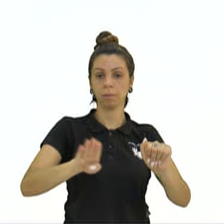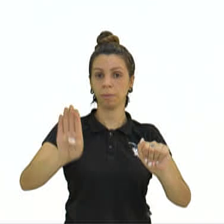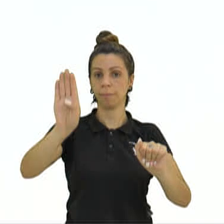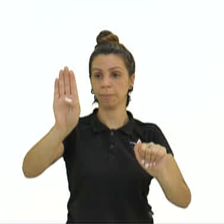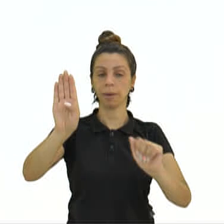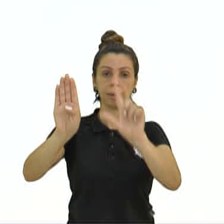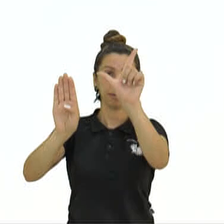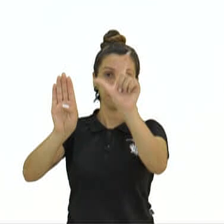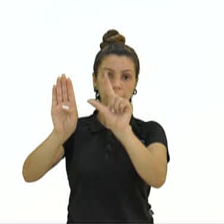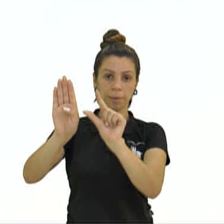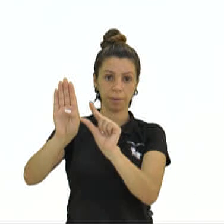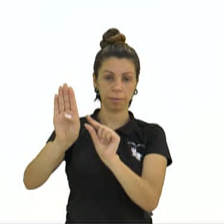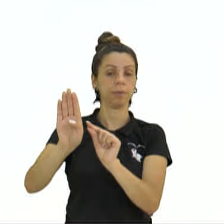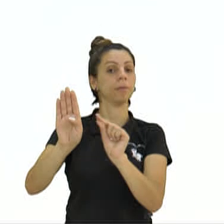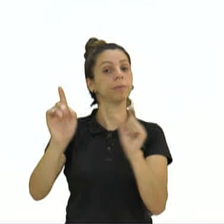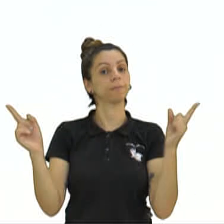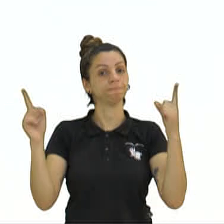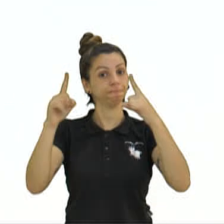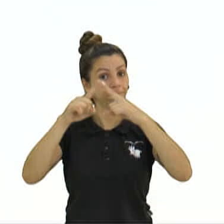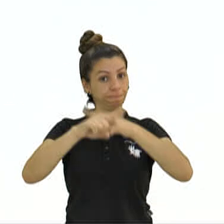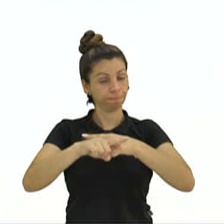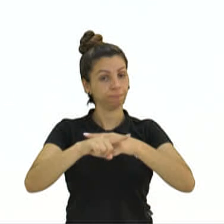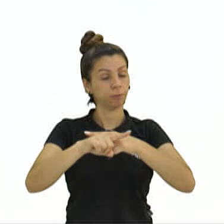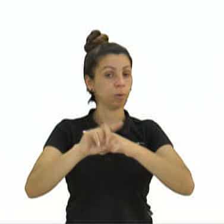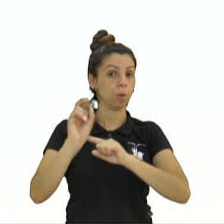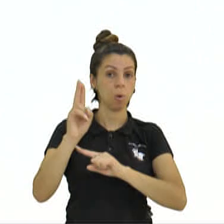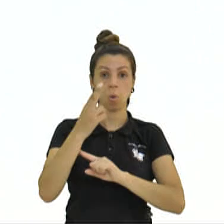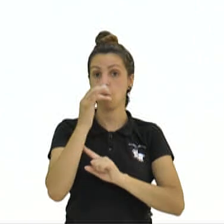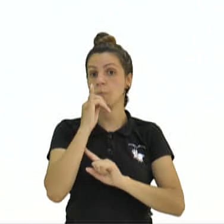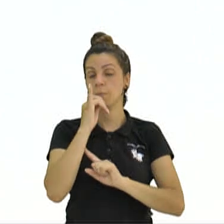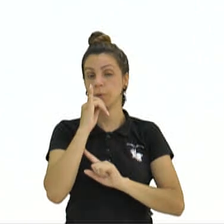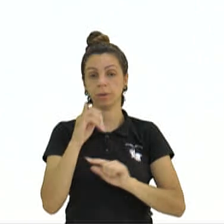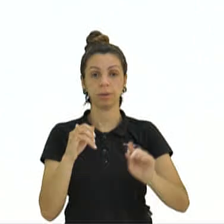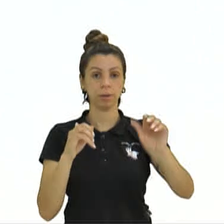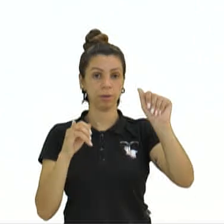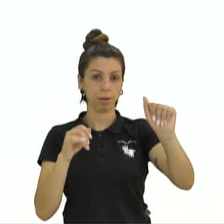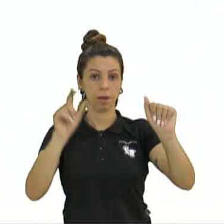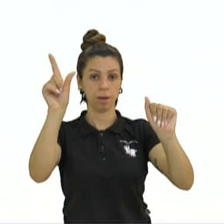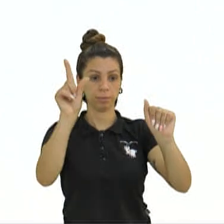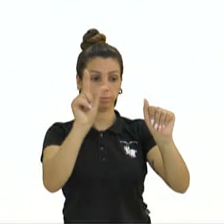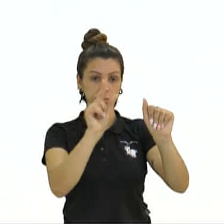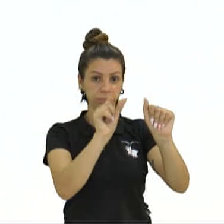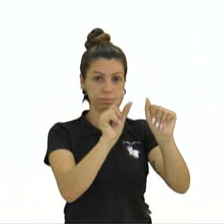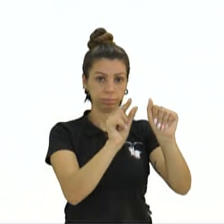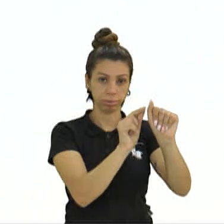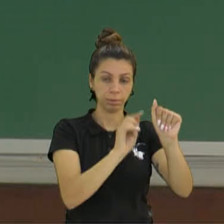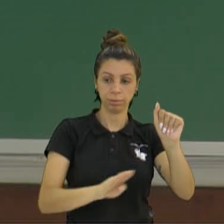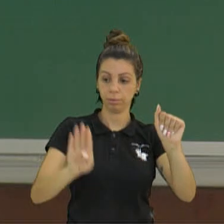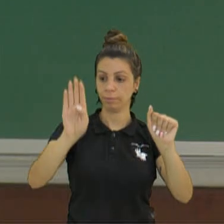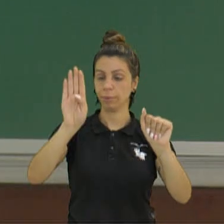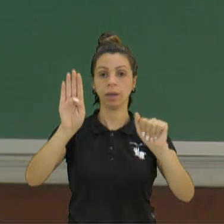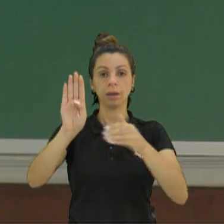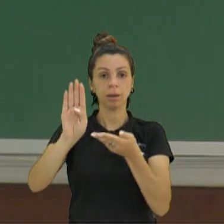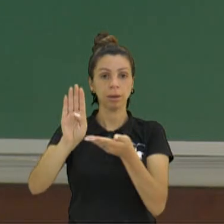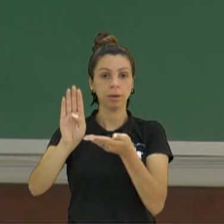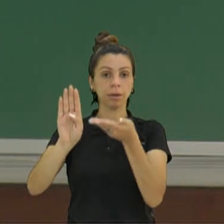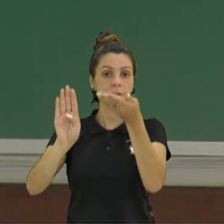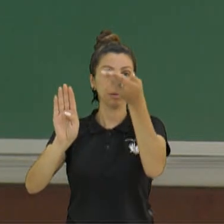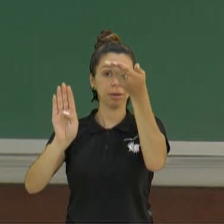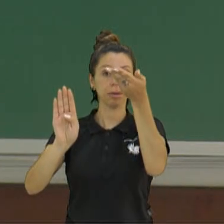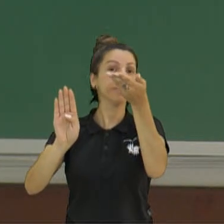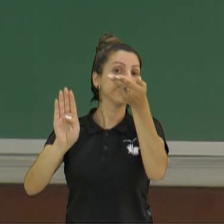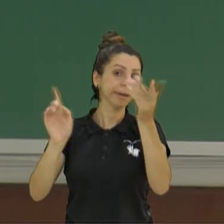serão inversamente proporcionais. Ou o contrário, se o A diminuindo ocasiona o aumento de B, essas grandezas